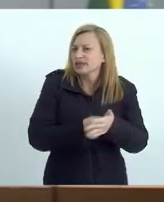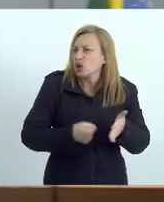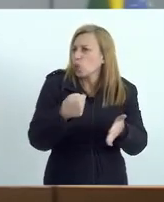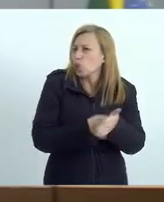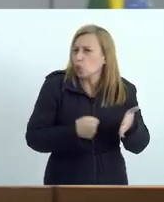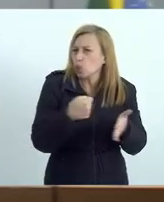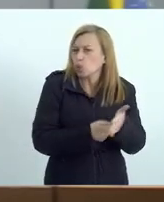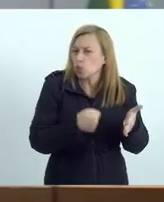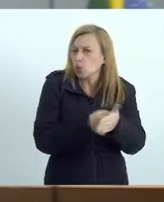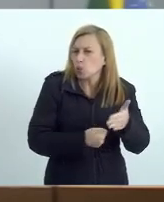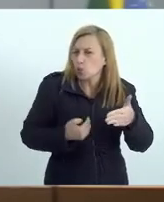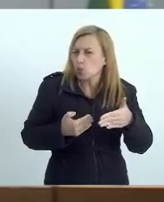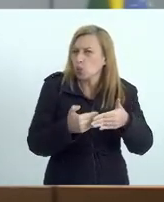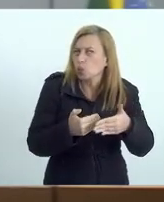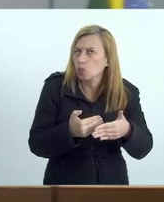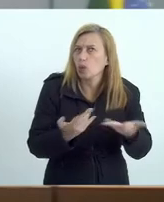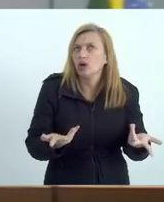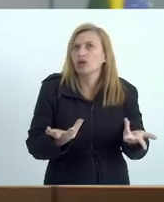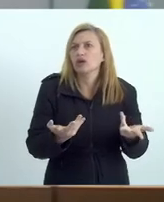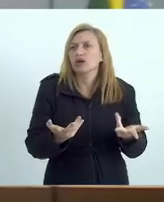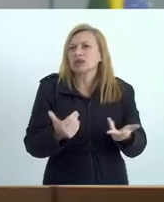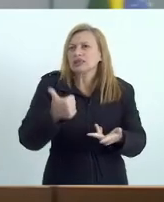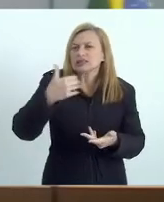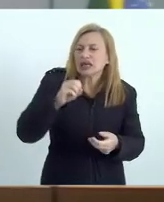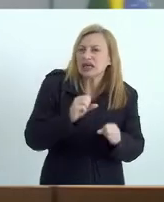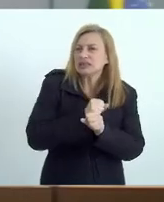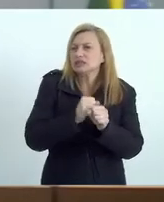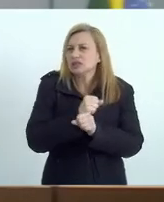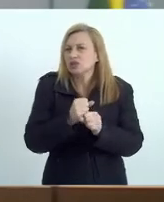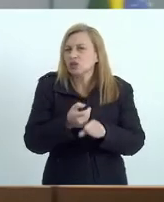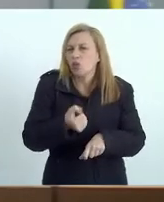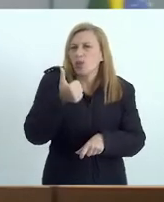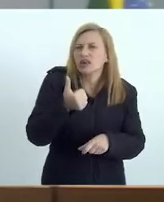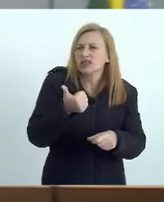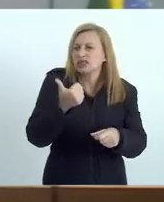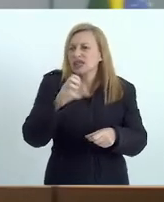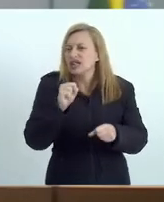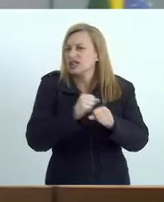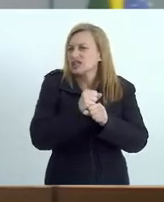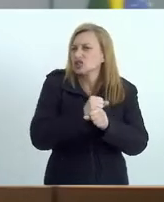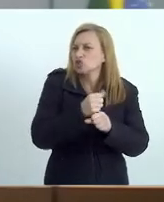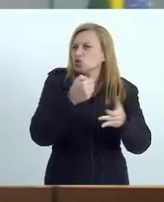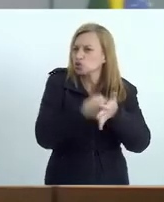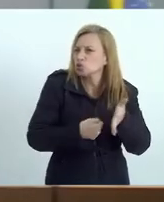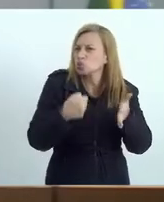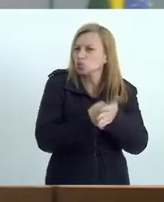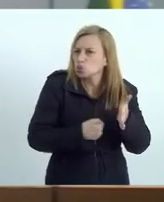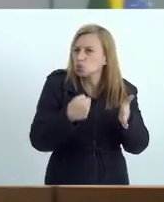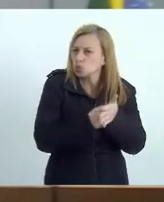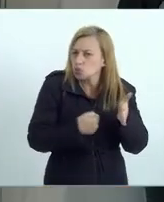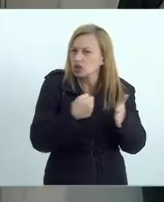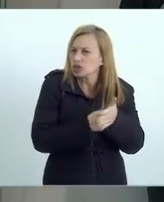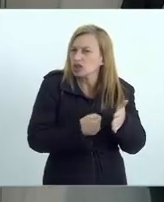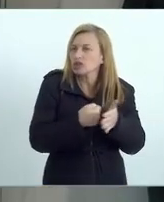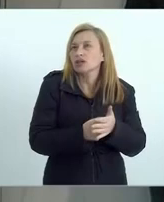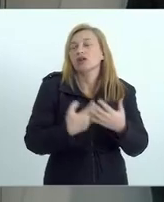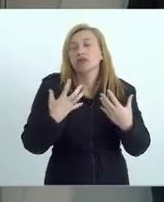essa luta aqui de aproximadamente aí 10 anos quase dez anos de luta de